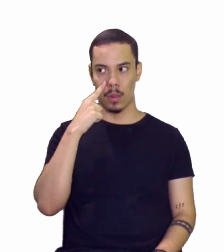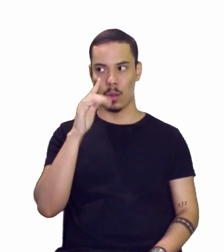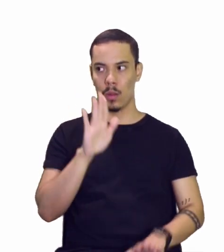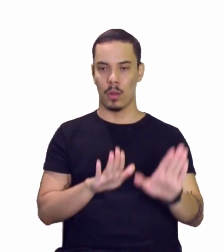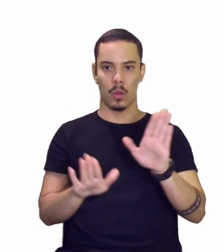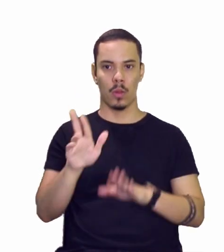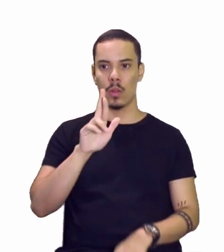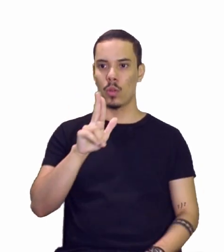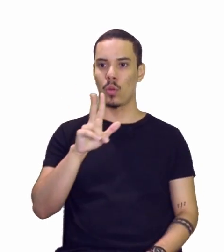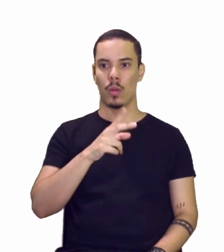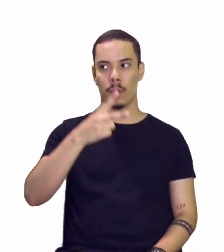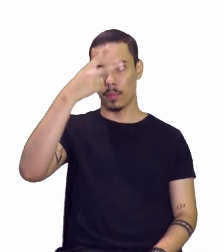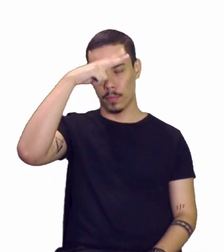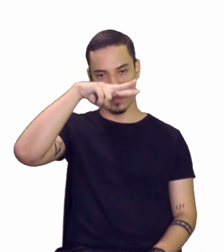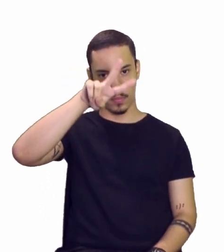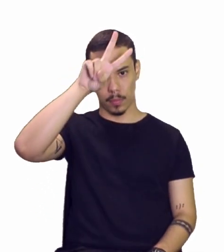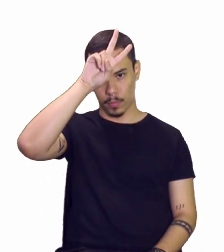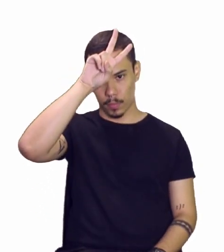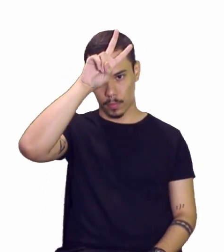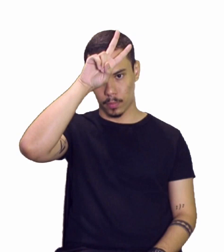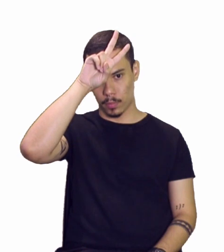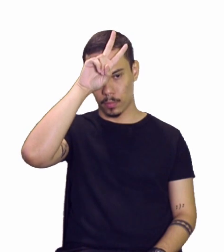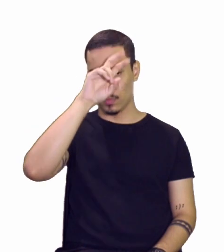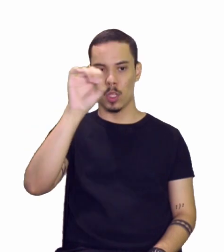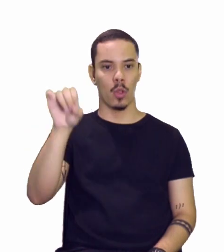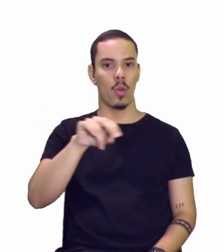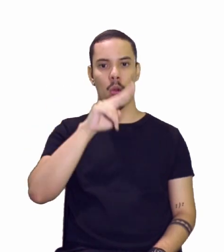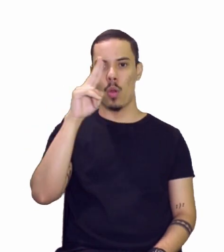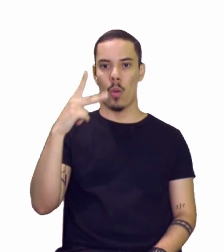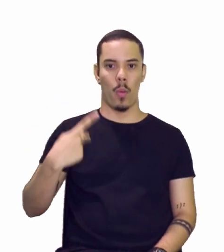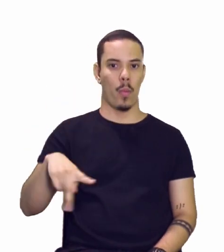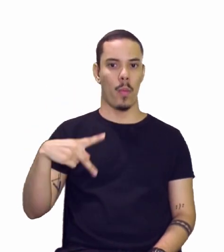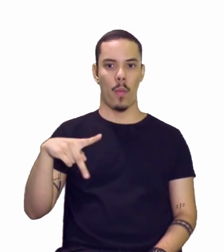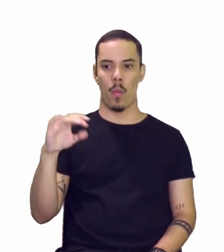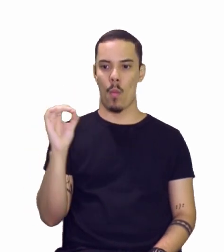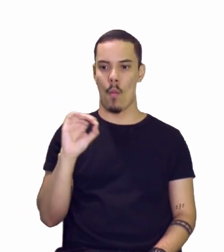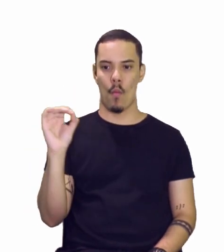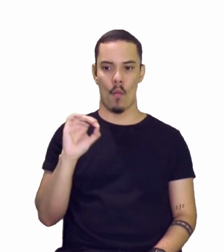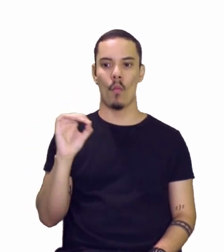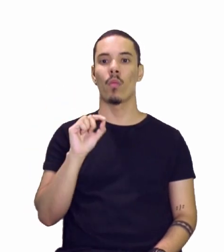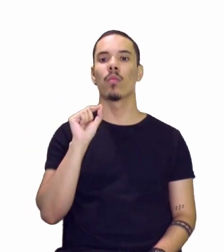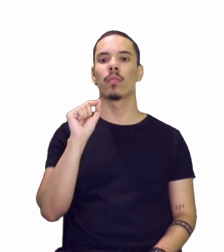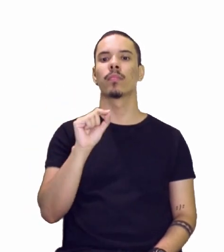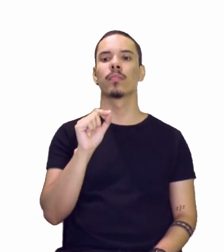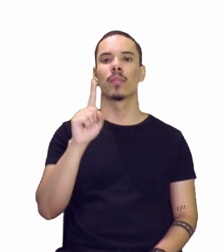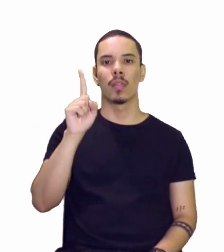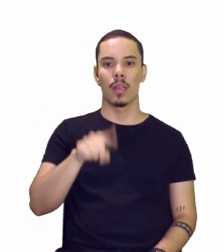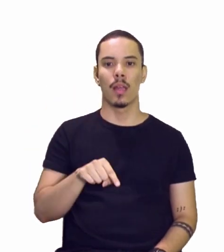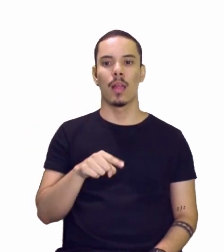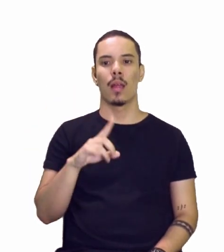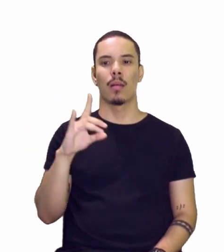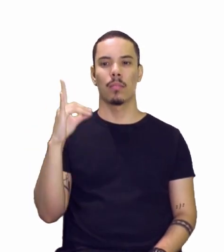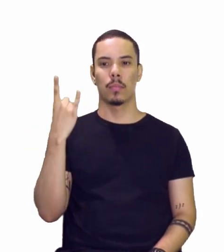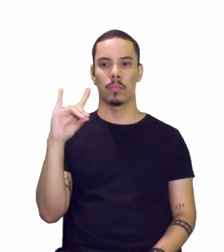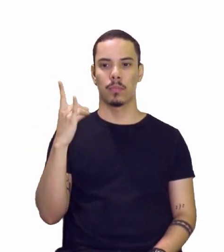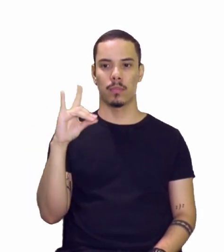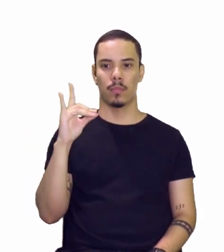com o Peru, nem com o Paraguai, tá? É com